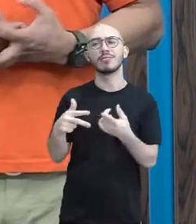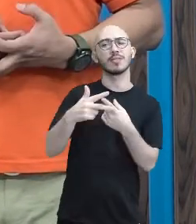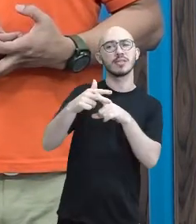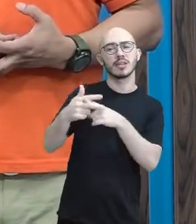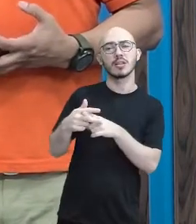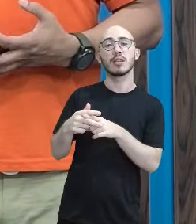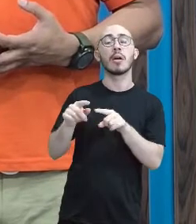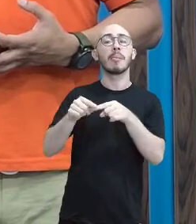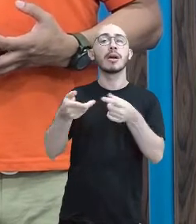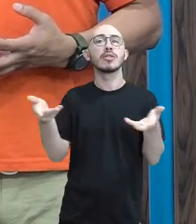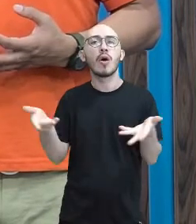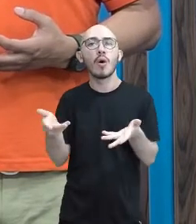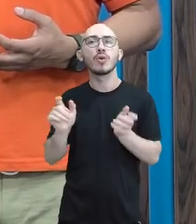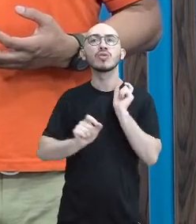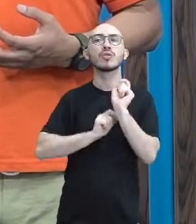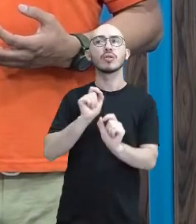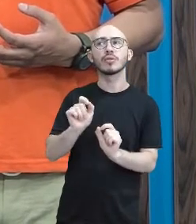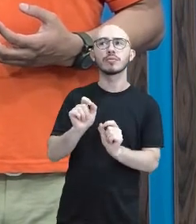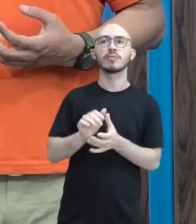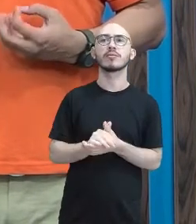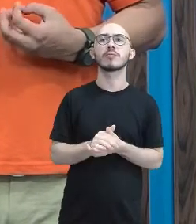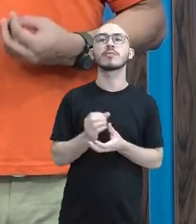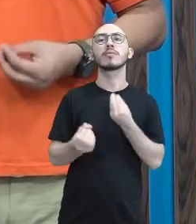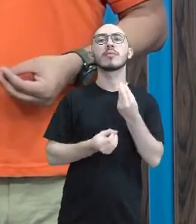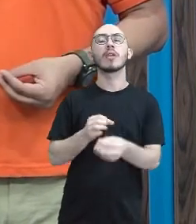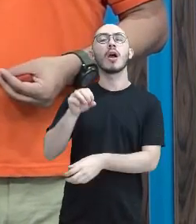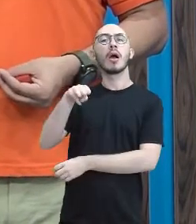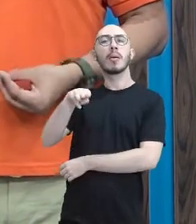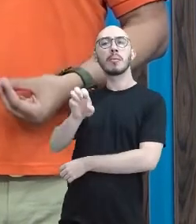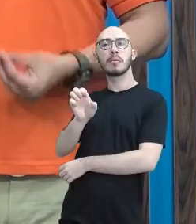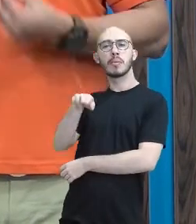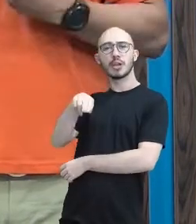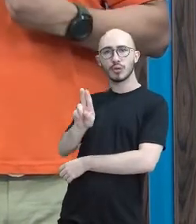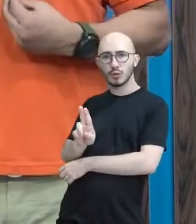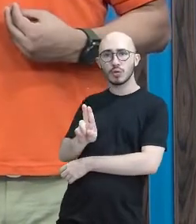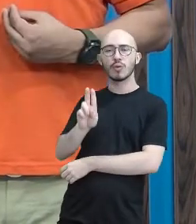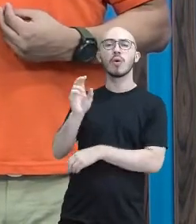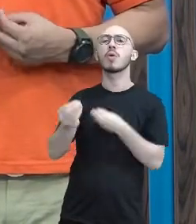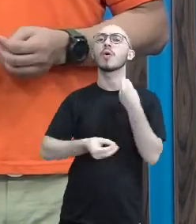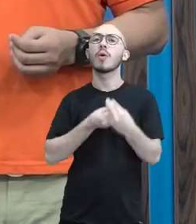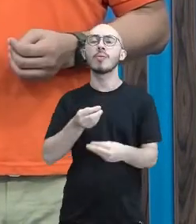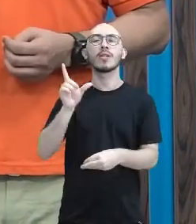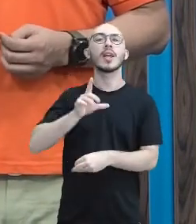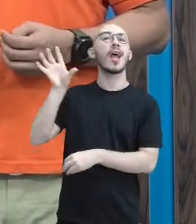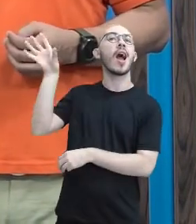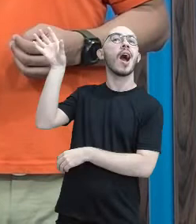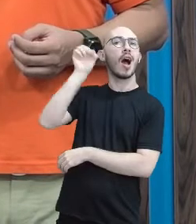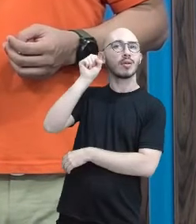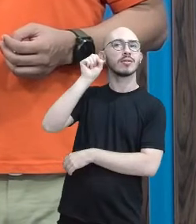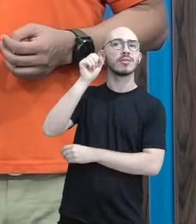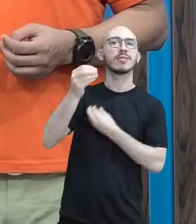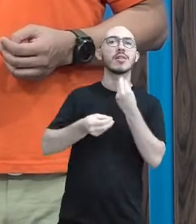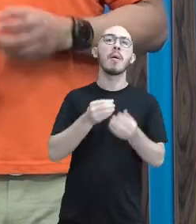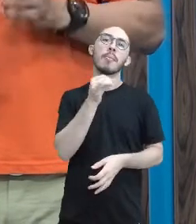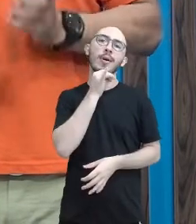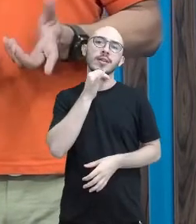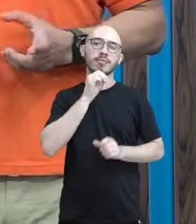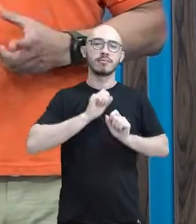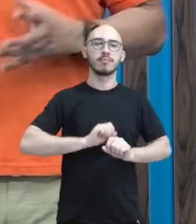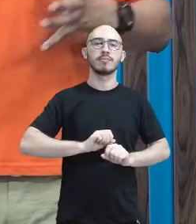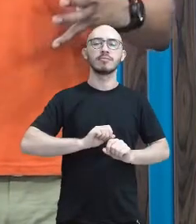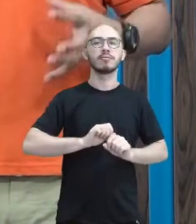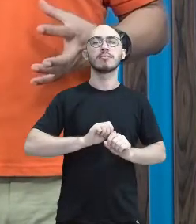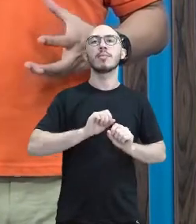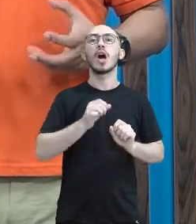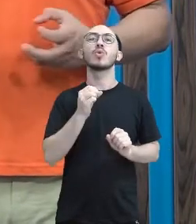Hoje em dia, o menu está vindo, às vezes, por áudio. Ou seja, você liga o aparelho lá, seja um celular,